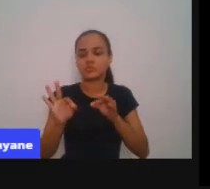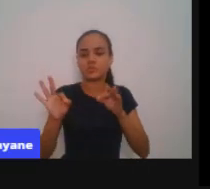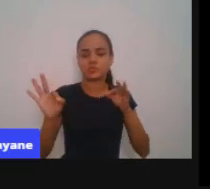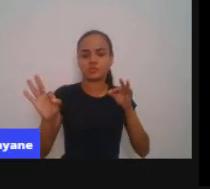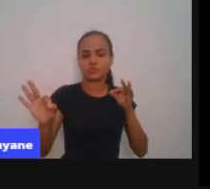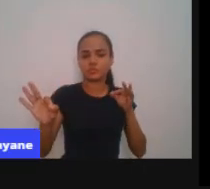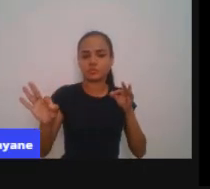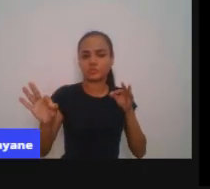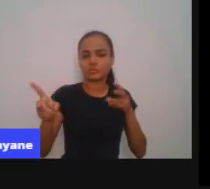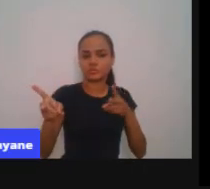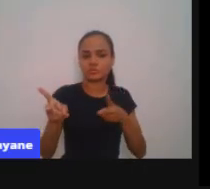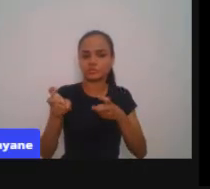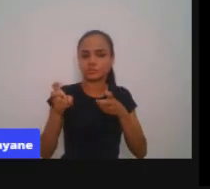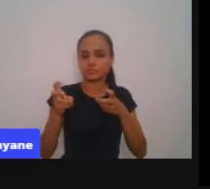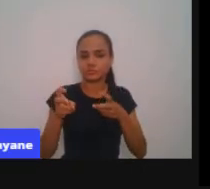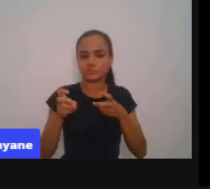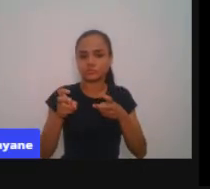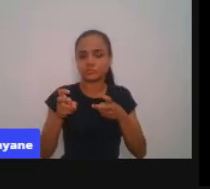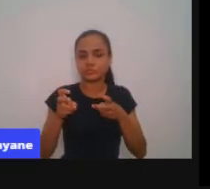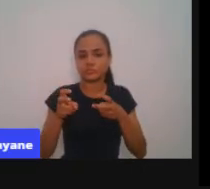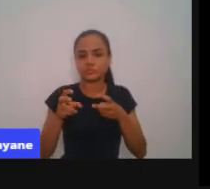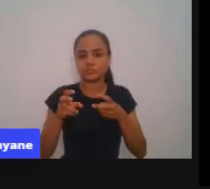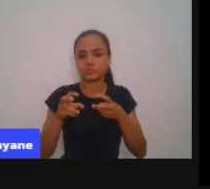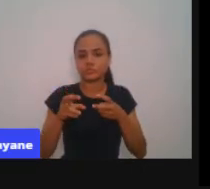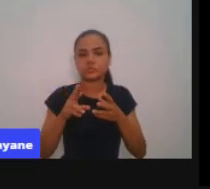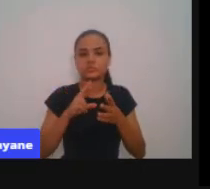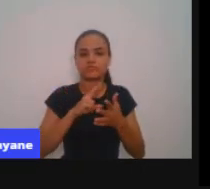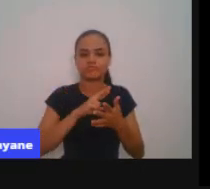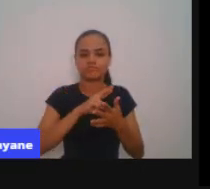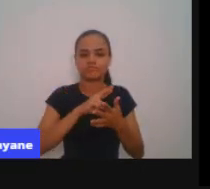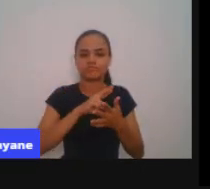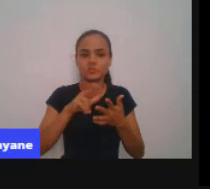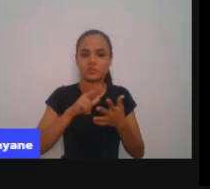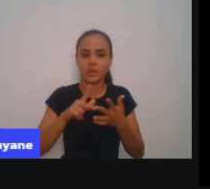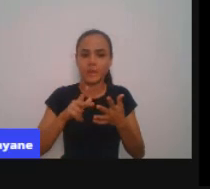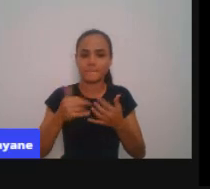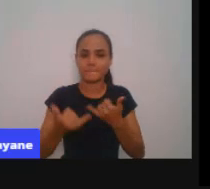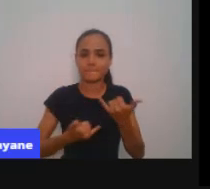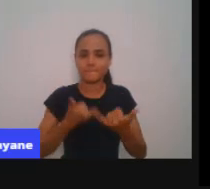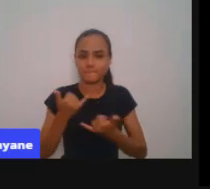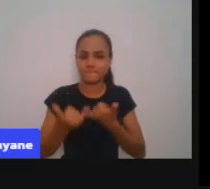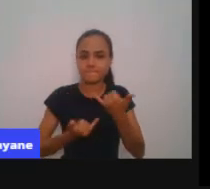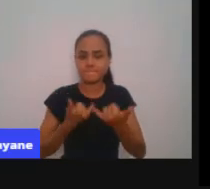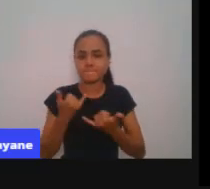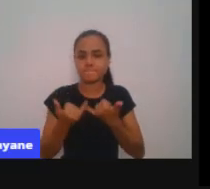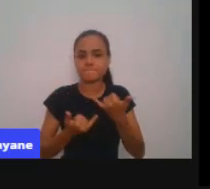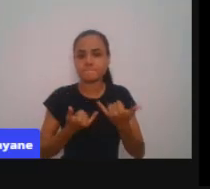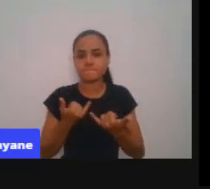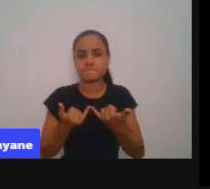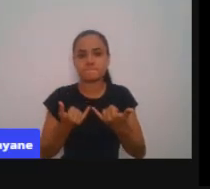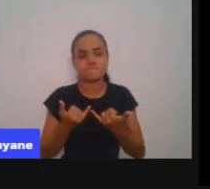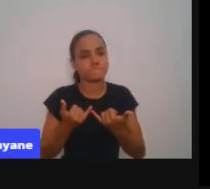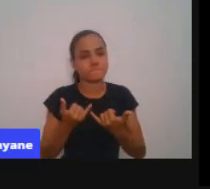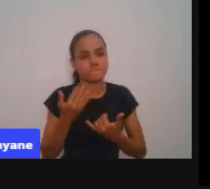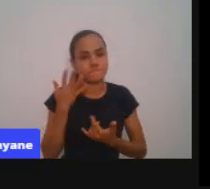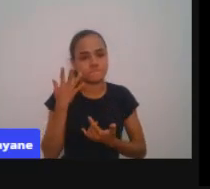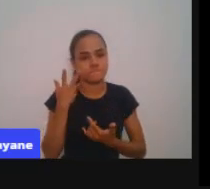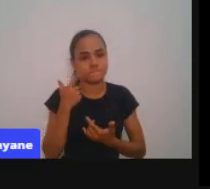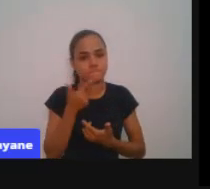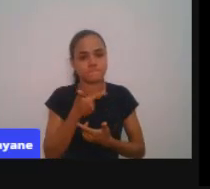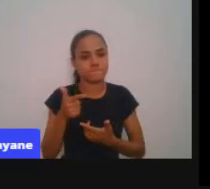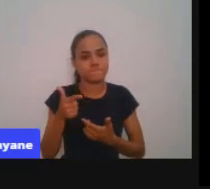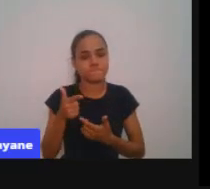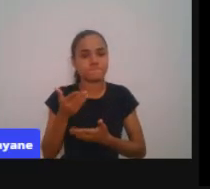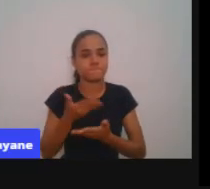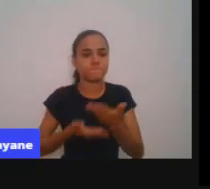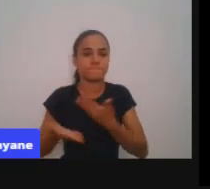imagem é a diversidade de brinquedos e objetos que tem, né? Mas a criança não está interagindo com nenhum Então, pode voltar no slide no